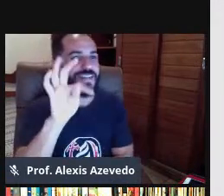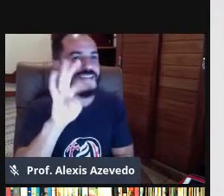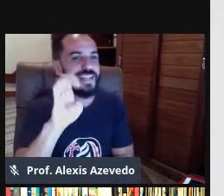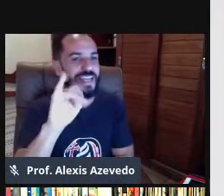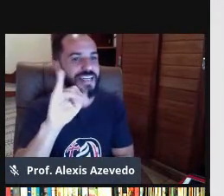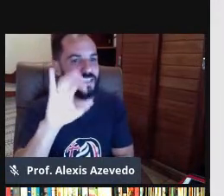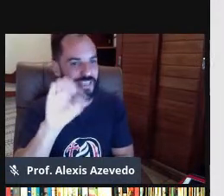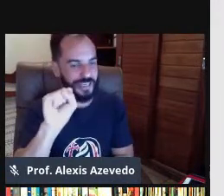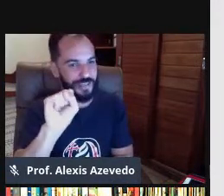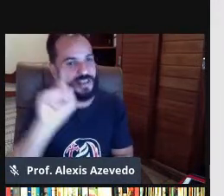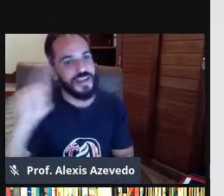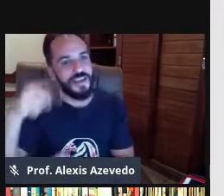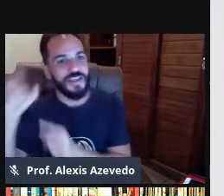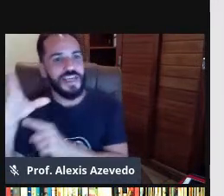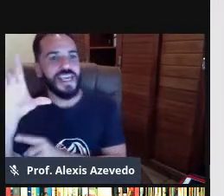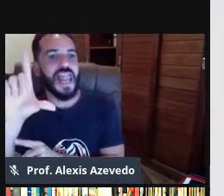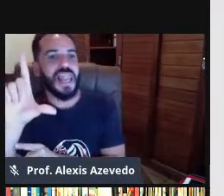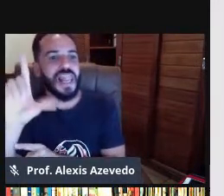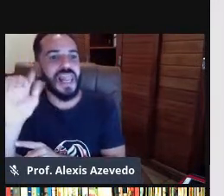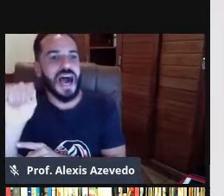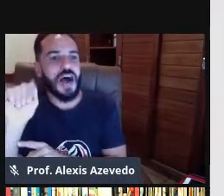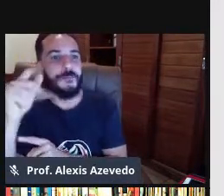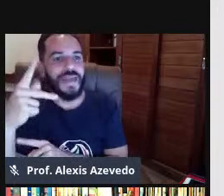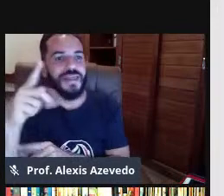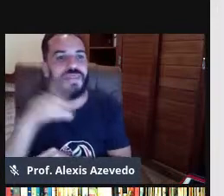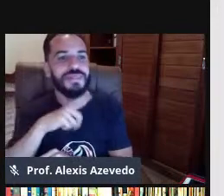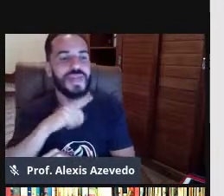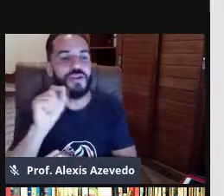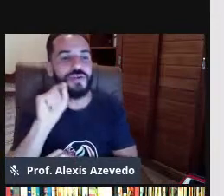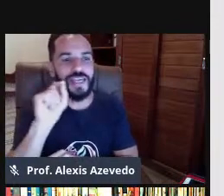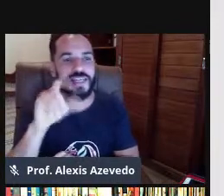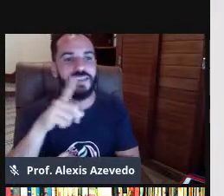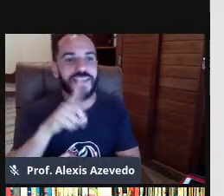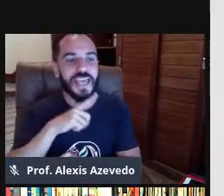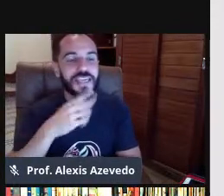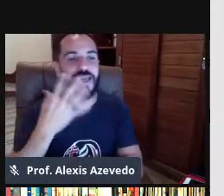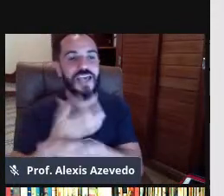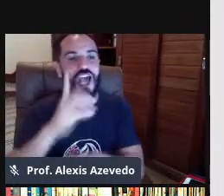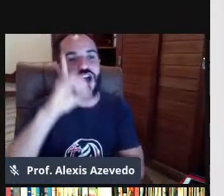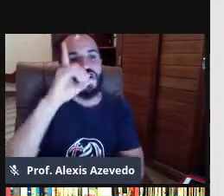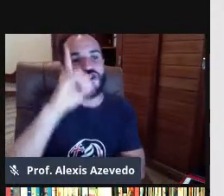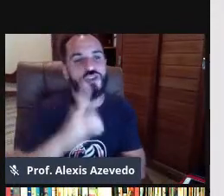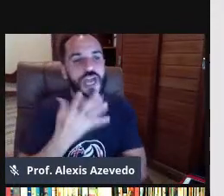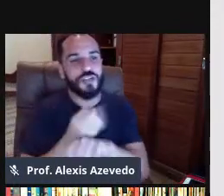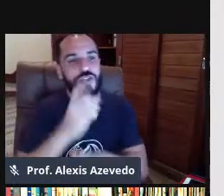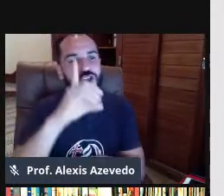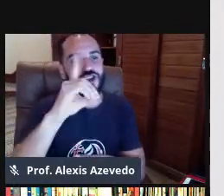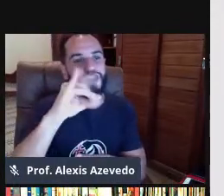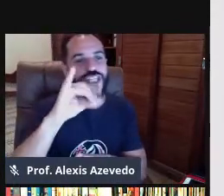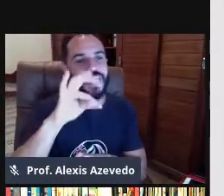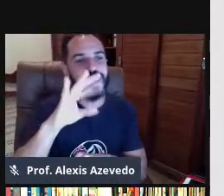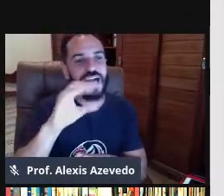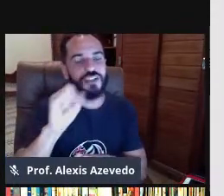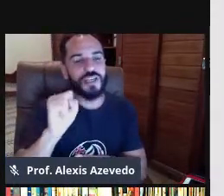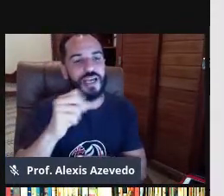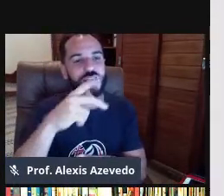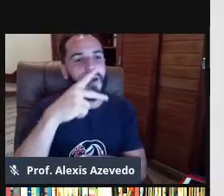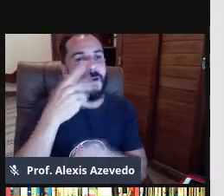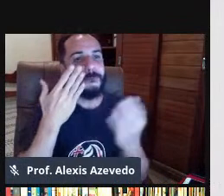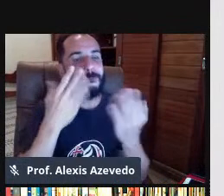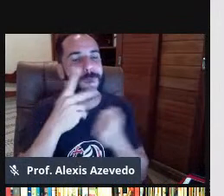toda essa linha aqui que eu estou passando aqui para vocês são as disciplinas pedagógicas,